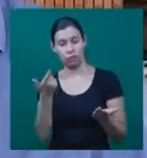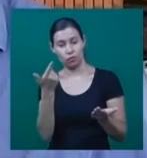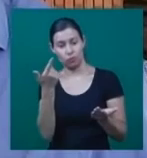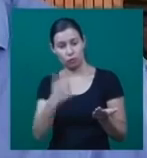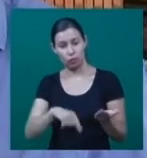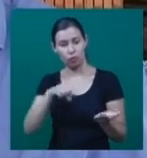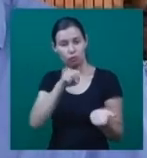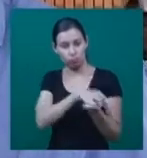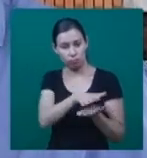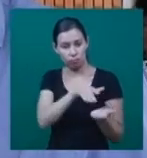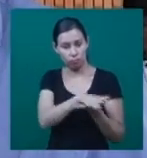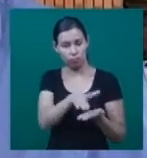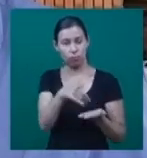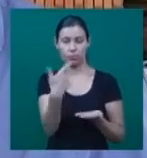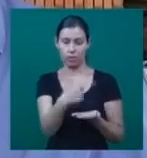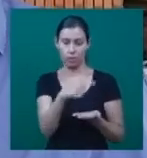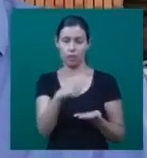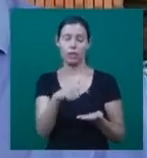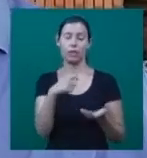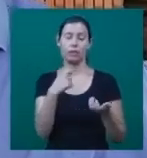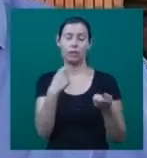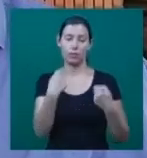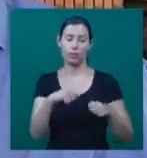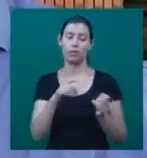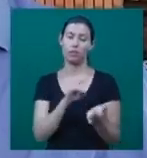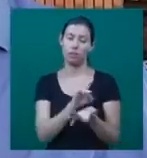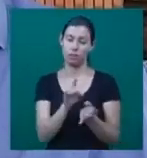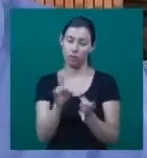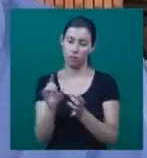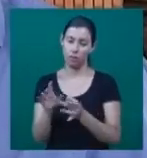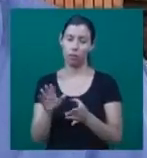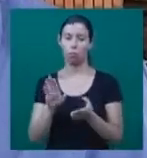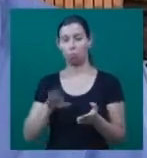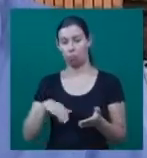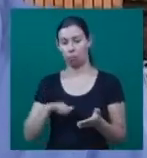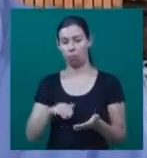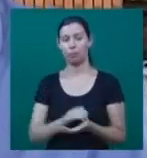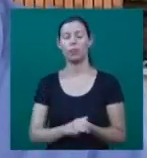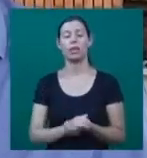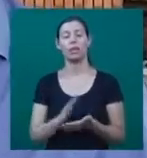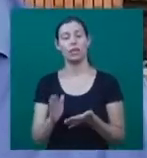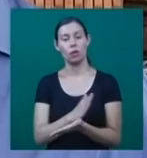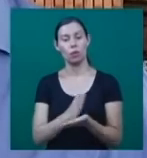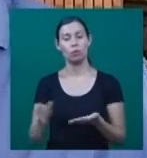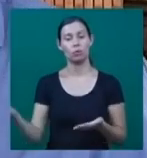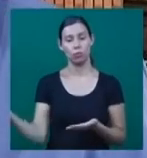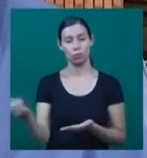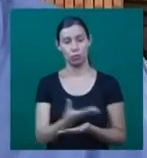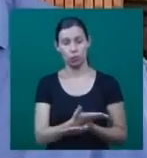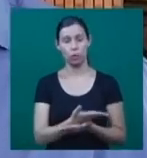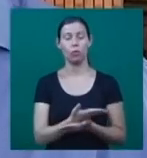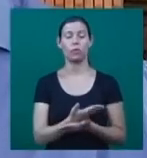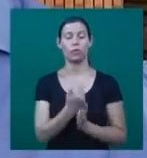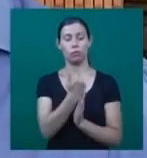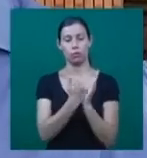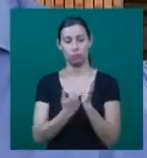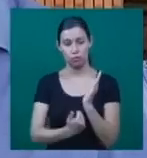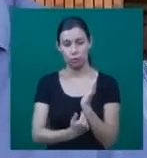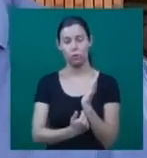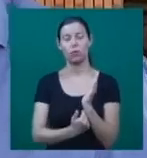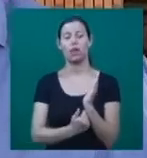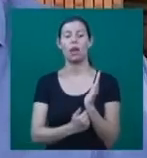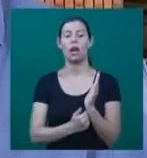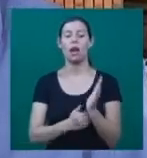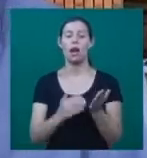bem mais baixo. E também alguns lançamentos, né? Ainda com desconto, todos com desconto, né? Alguns com desconto muito grande, outros nem um pouquinho